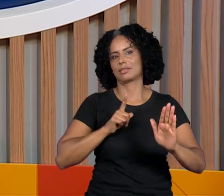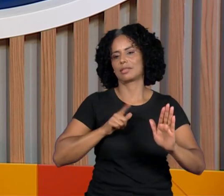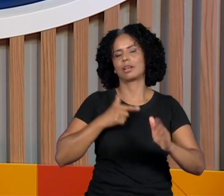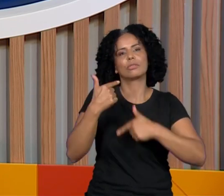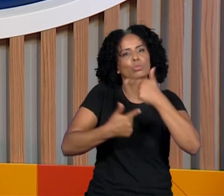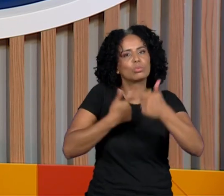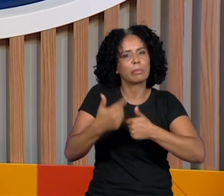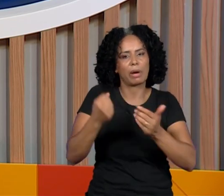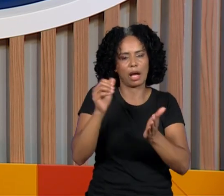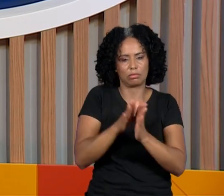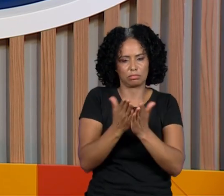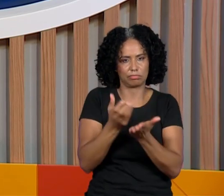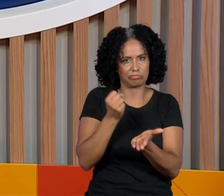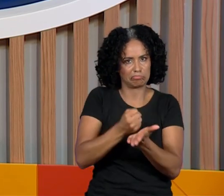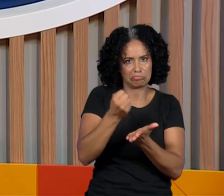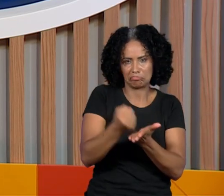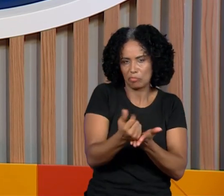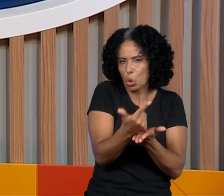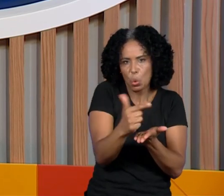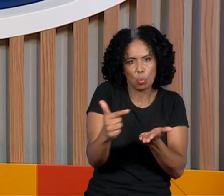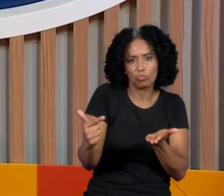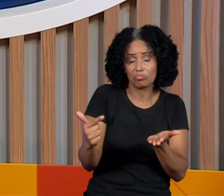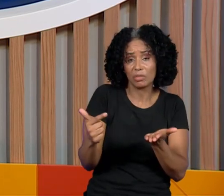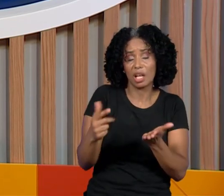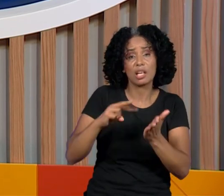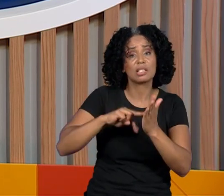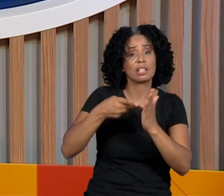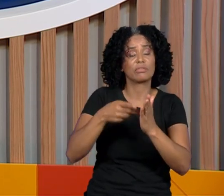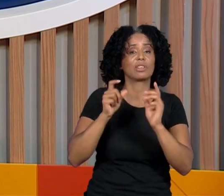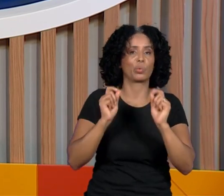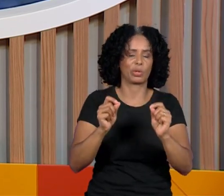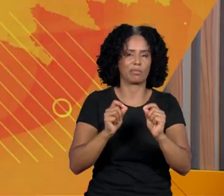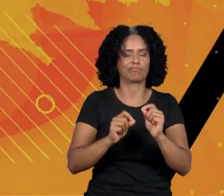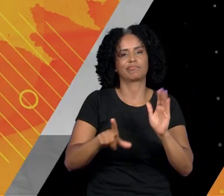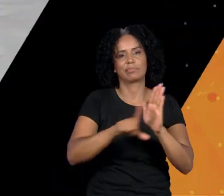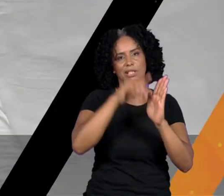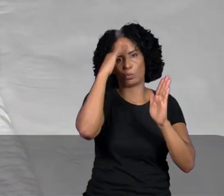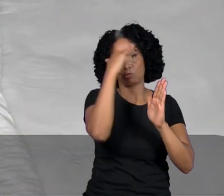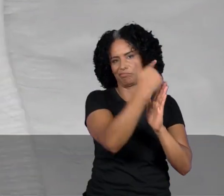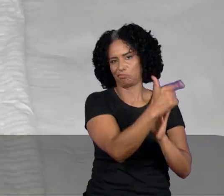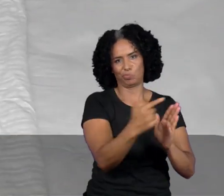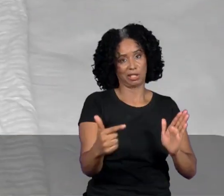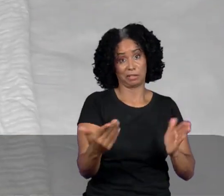desse setor acaba prejudicando que essas garantias sejam aplicadas.